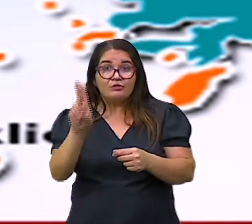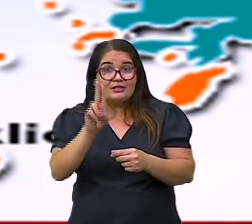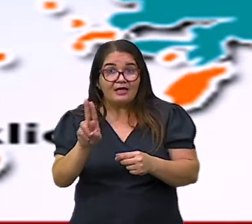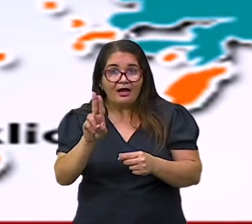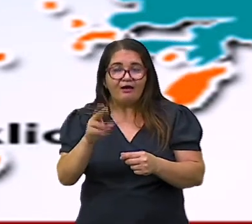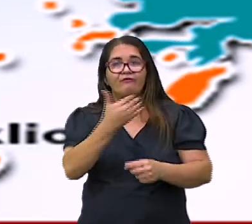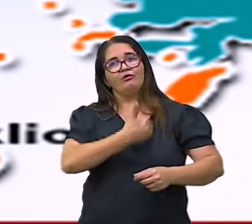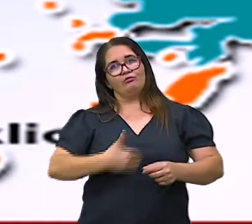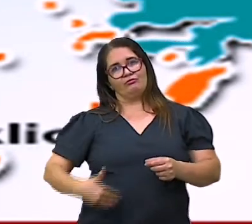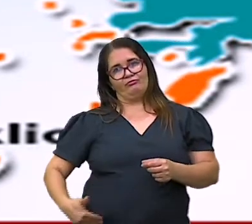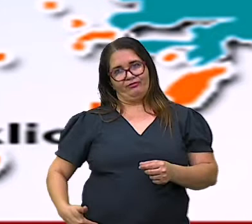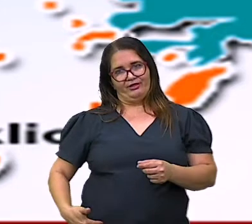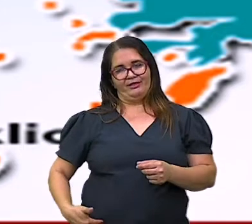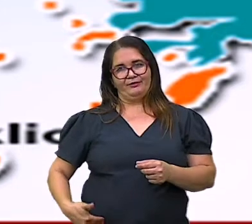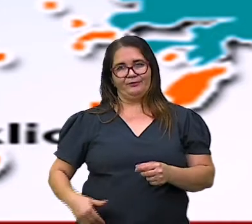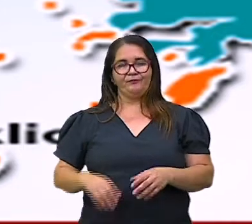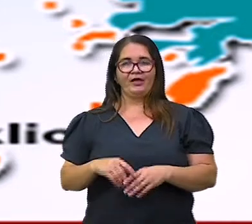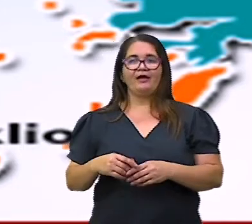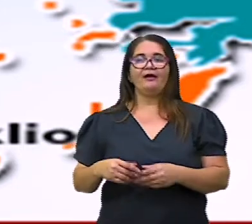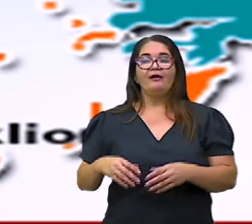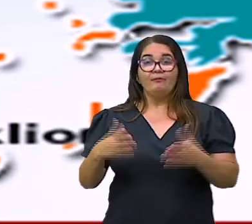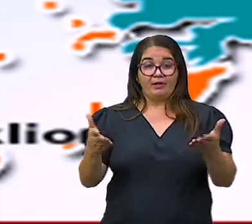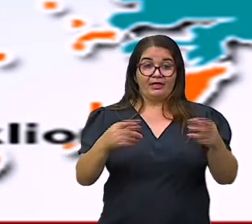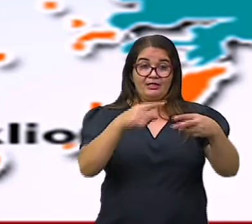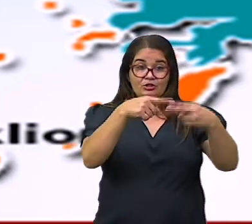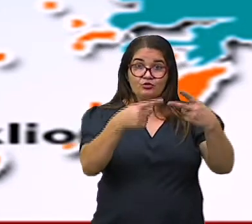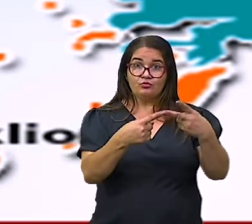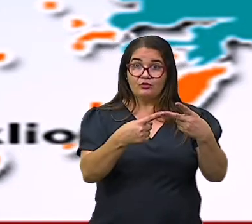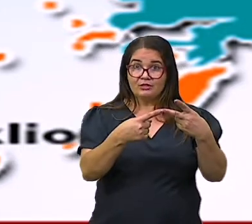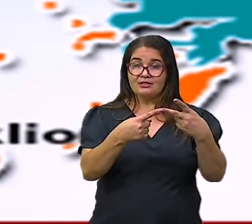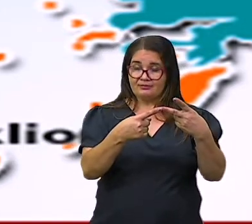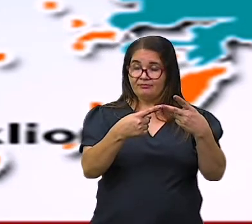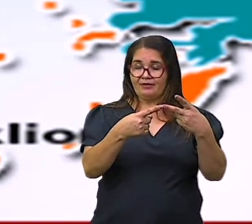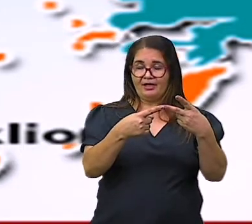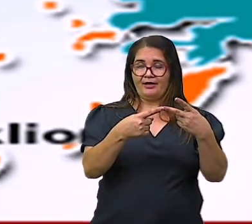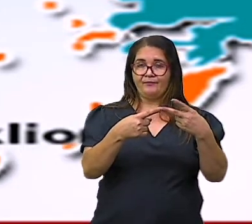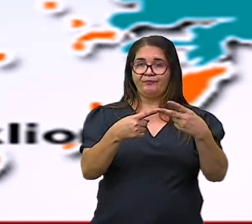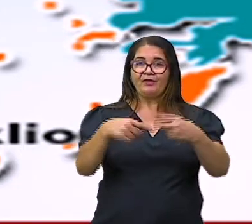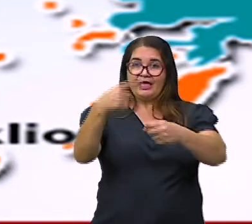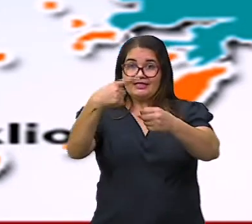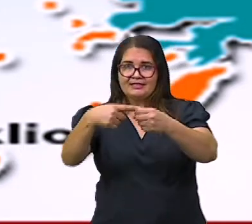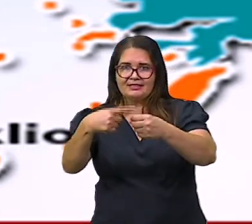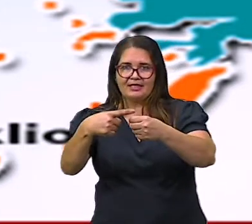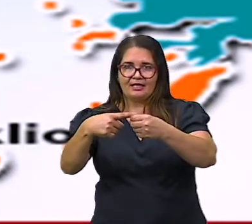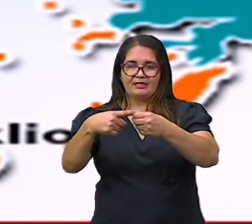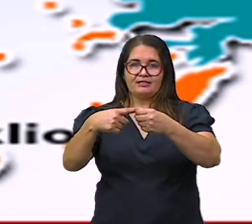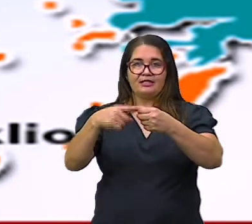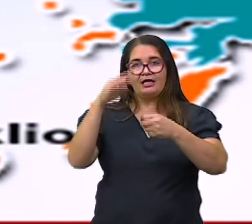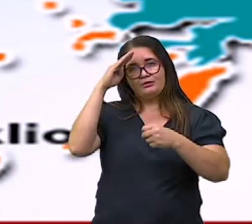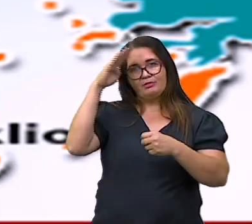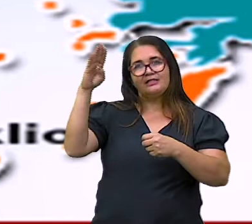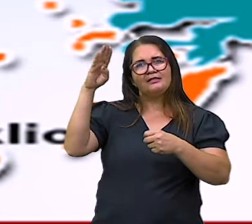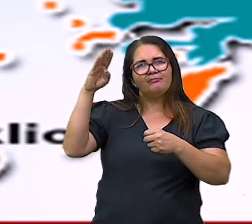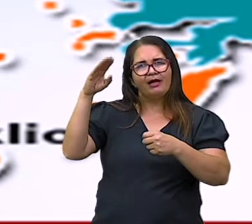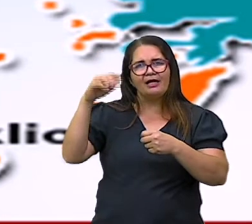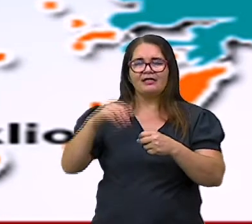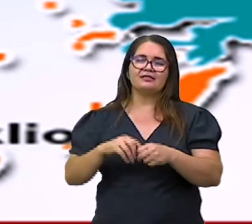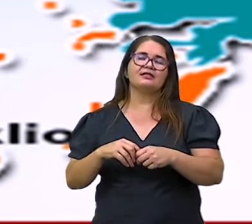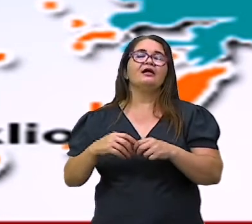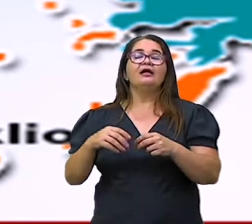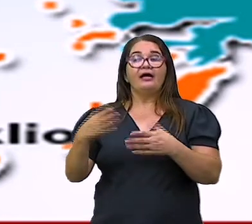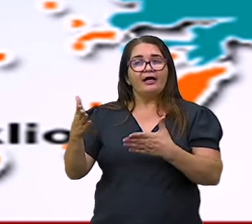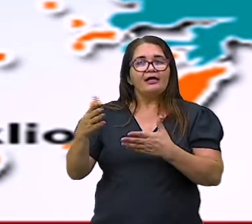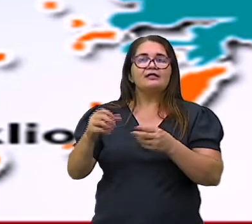e dividiu a cidade por localidade, permitindo que a participação na Assembleia aumentasse.